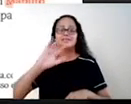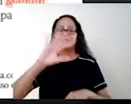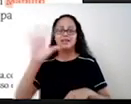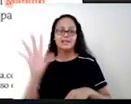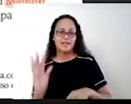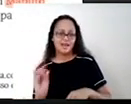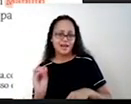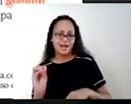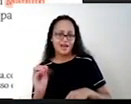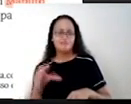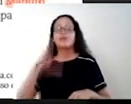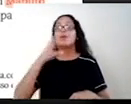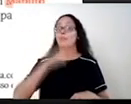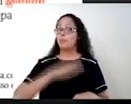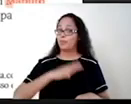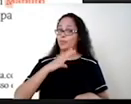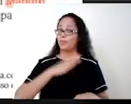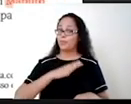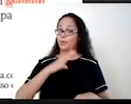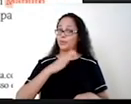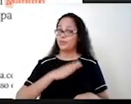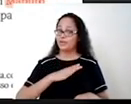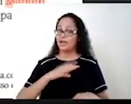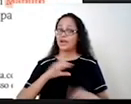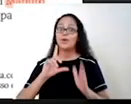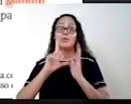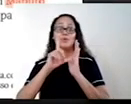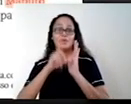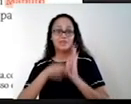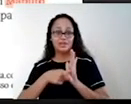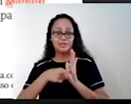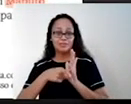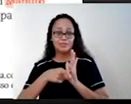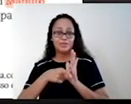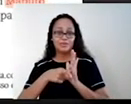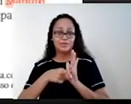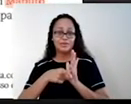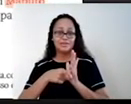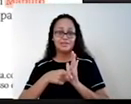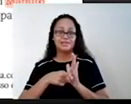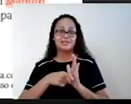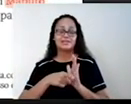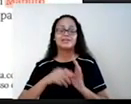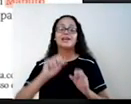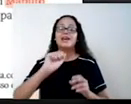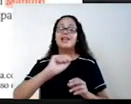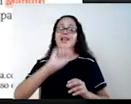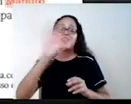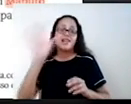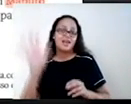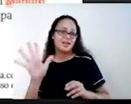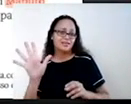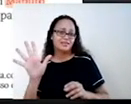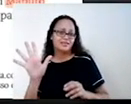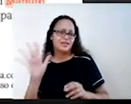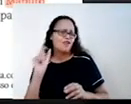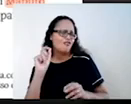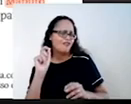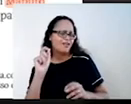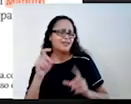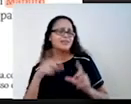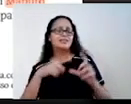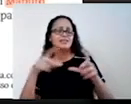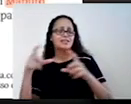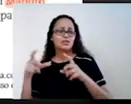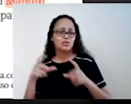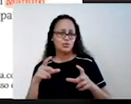vai para Portugal, né, lá dançar no fado, e depois Goa e Macau, que fica exatamente na Ásia. E o que será que esses lugares que